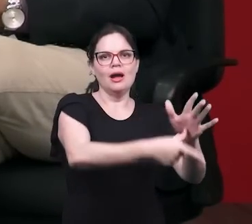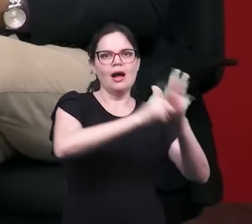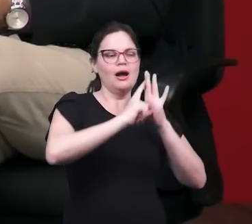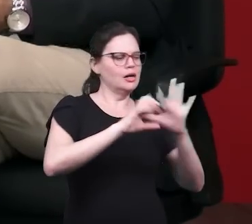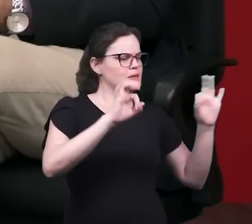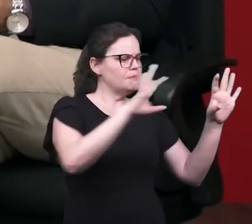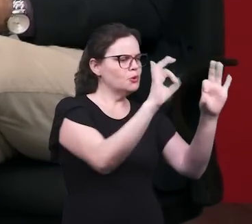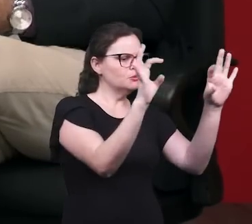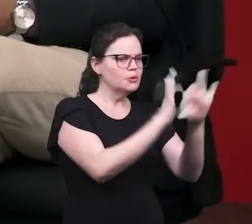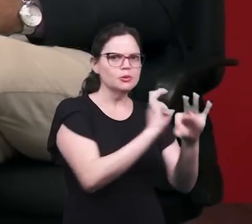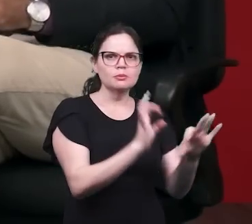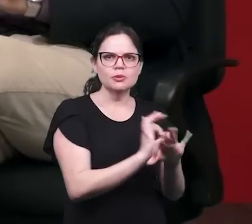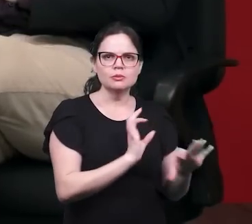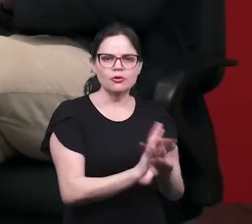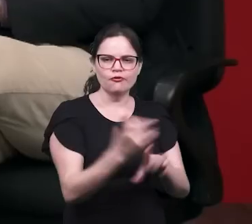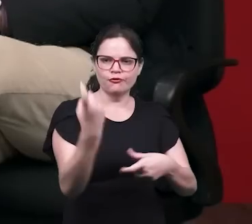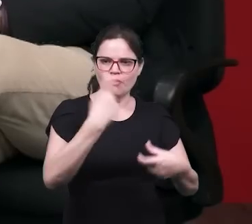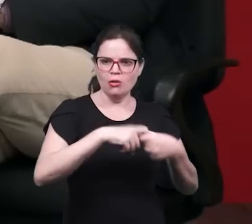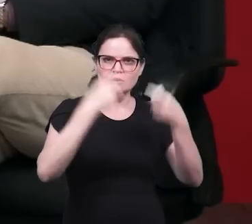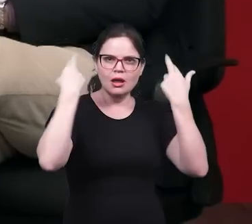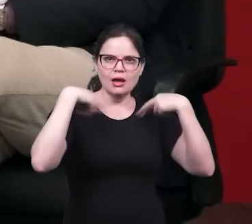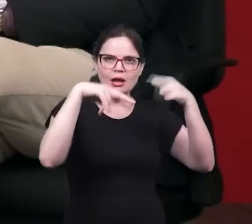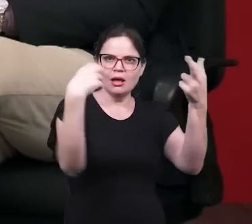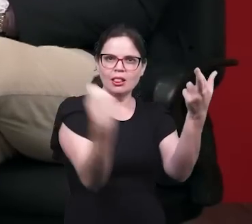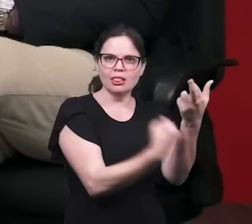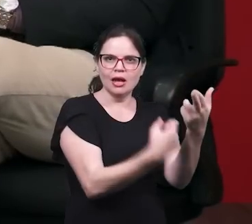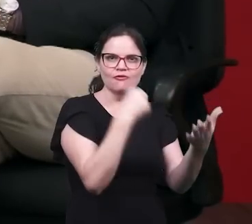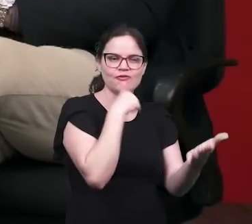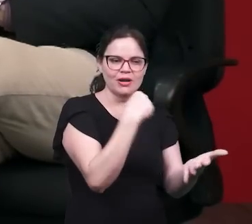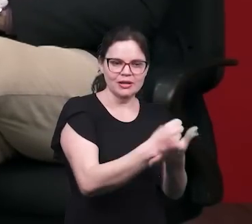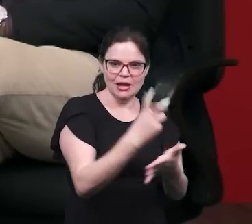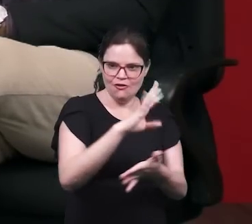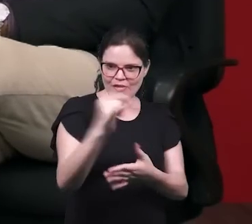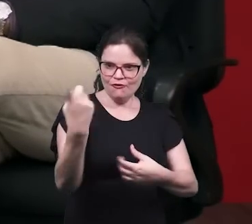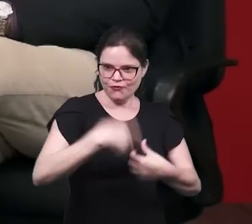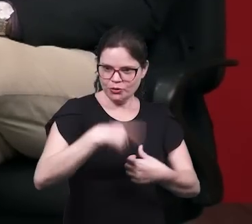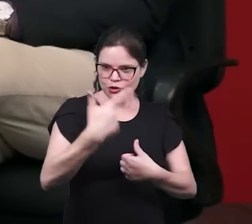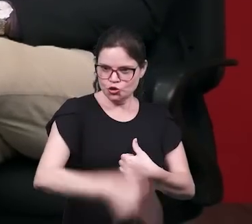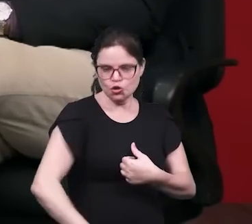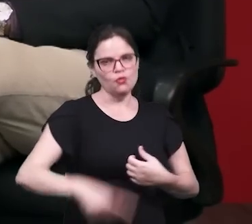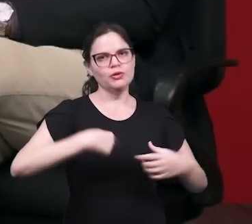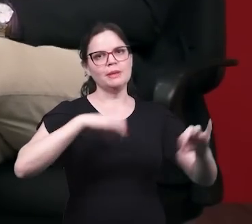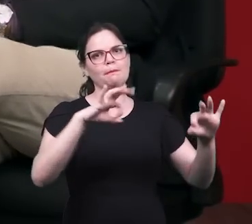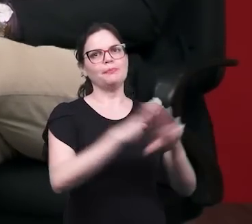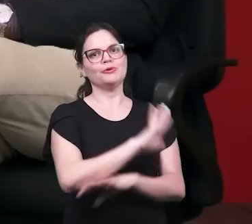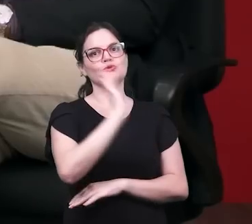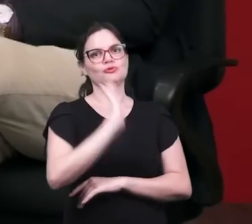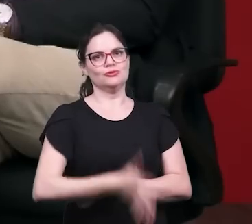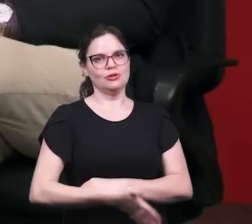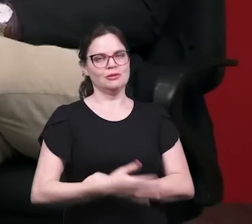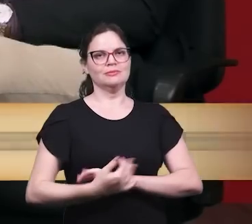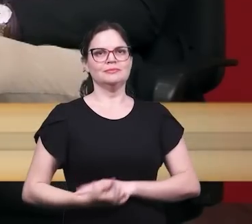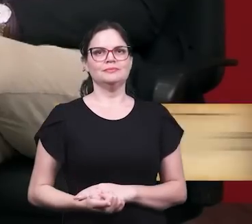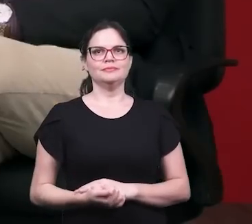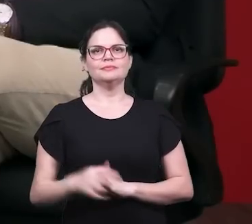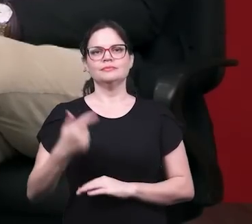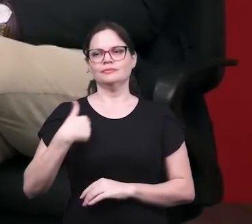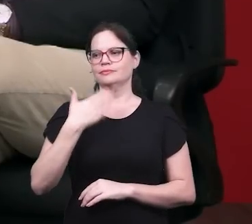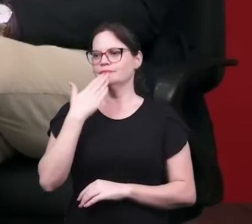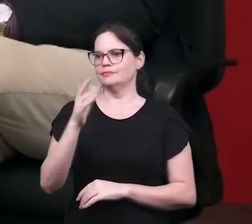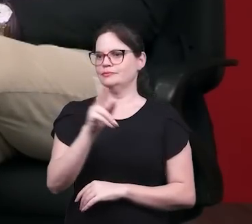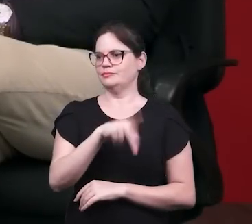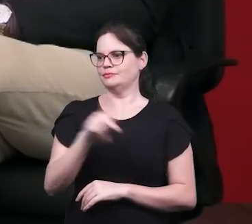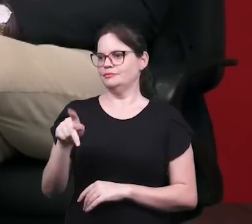eles têm tudo pronto. Dá de ver aí. Dá de ver aí. Então, eu só queria fazer essa colocação, né?